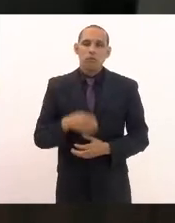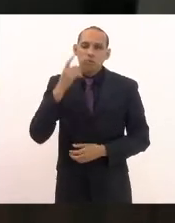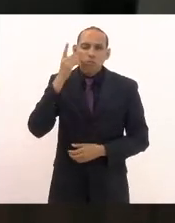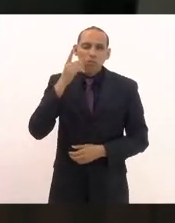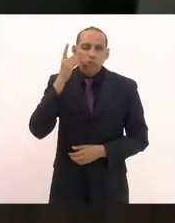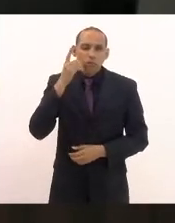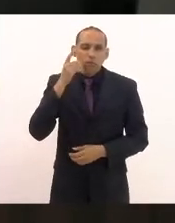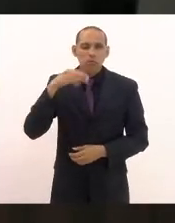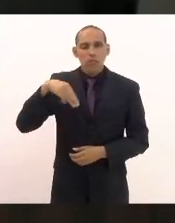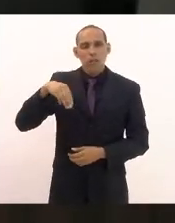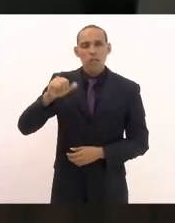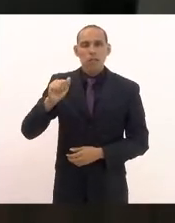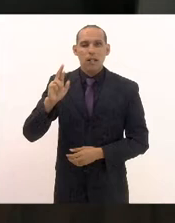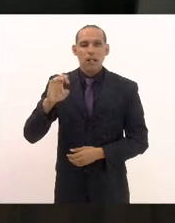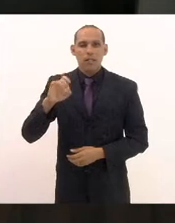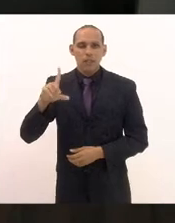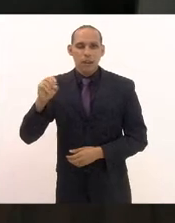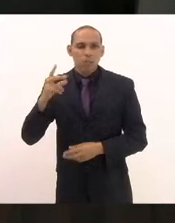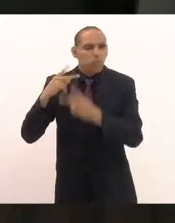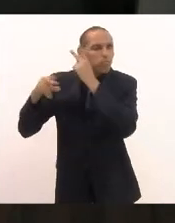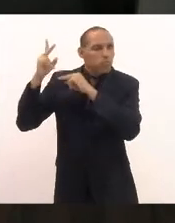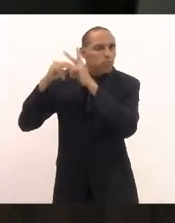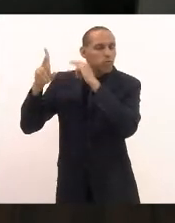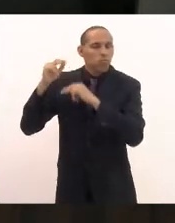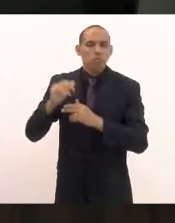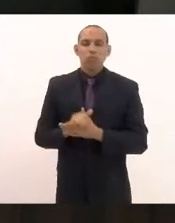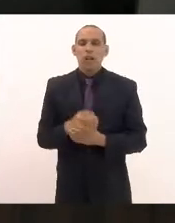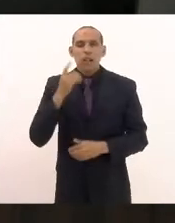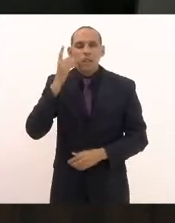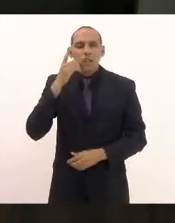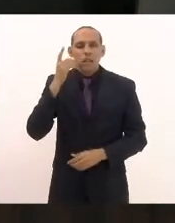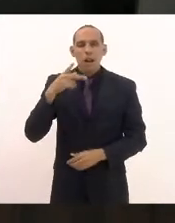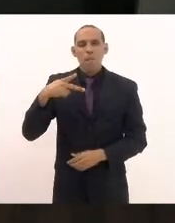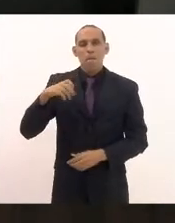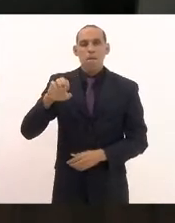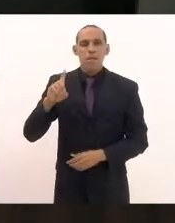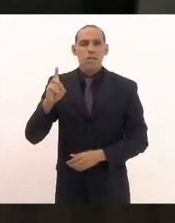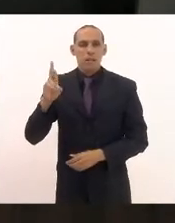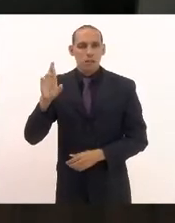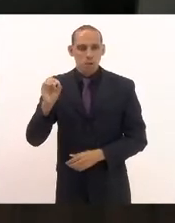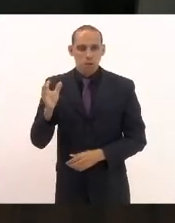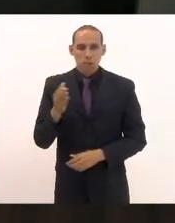Deputado Marcelo Cabeleireiro. Deputado Pedro Ricardo.